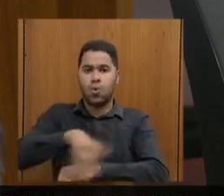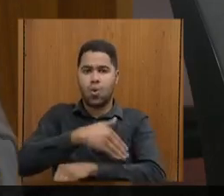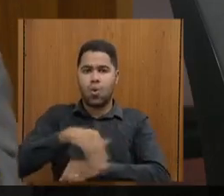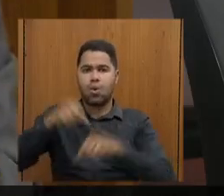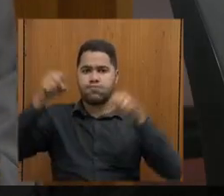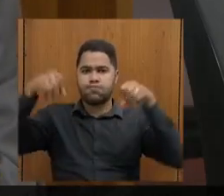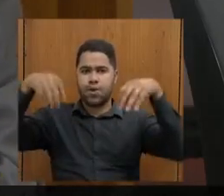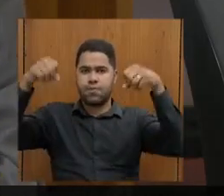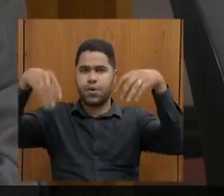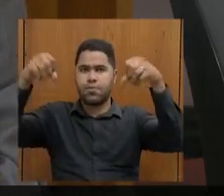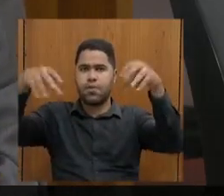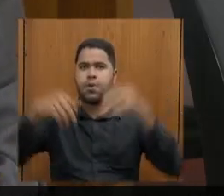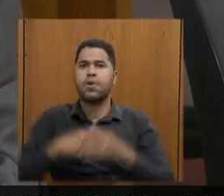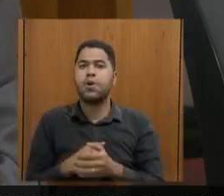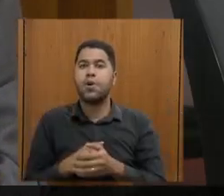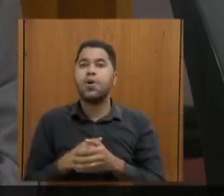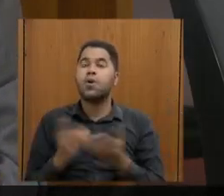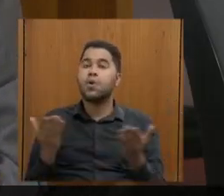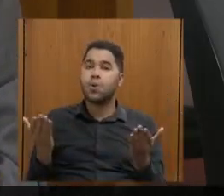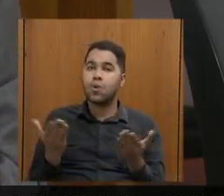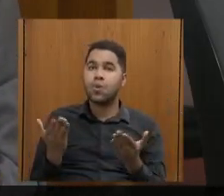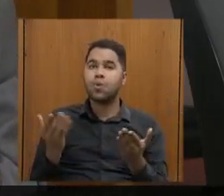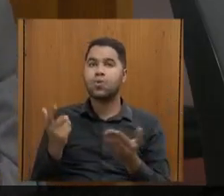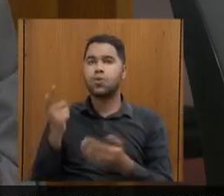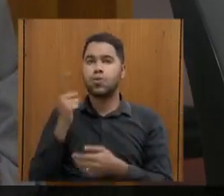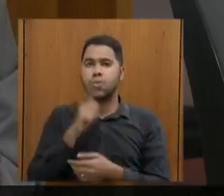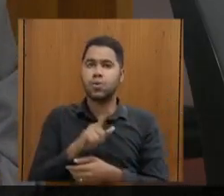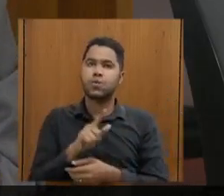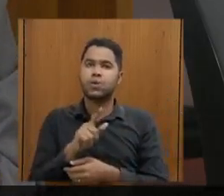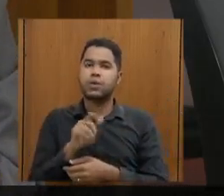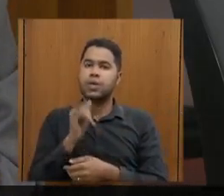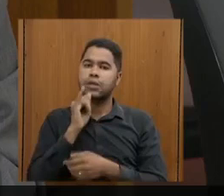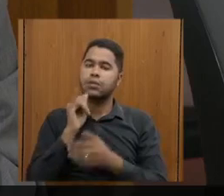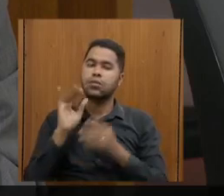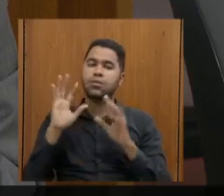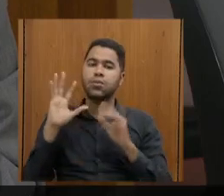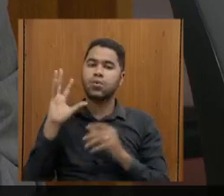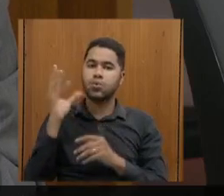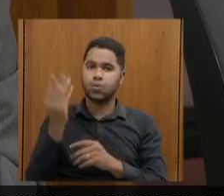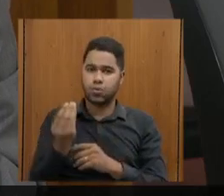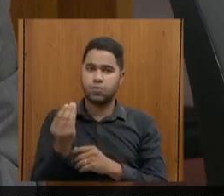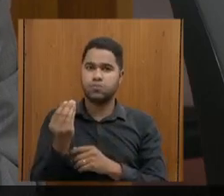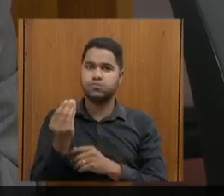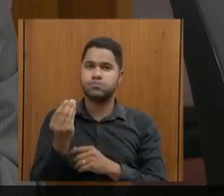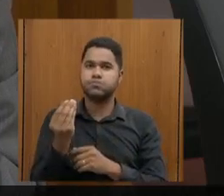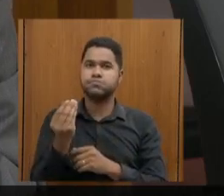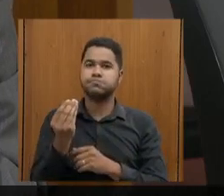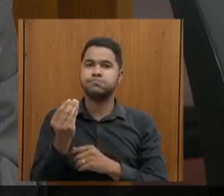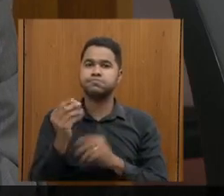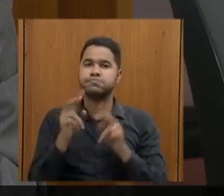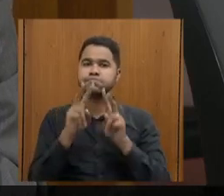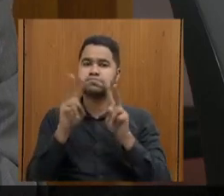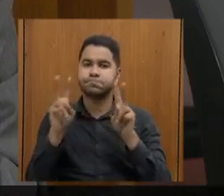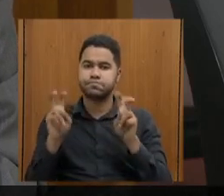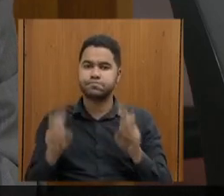não é com isso hoje é o que a gente está consumindo a totalidade dos recursos sobre